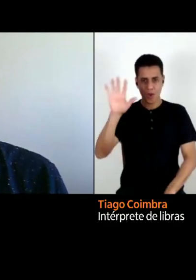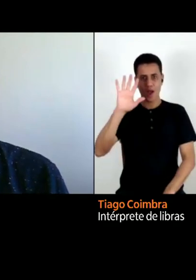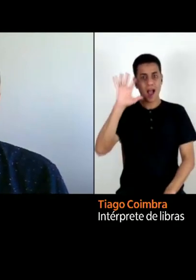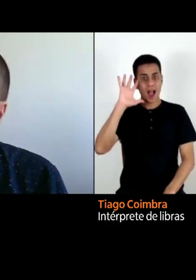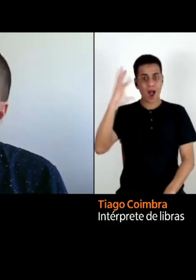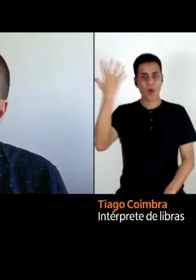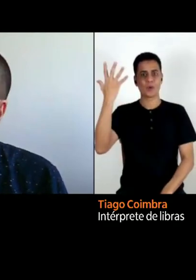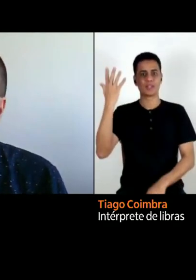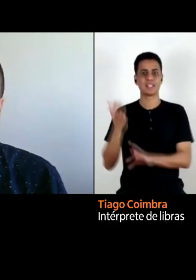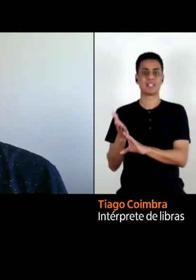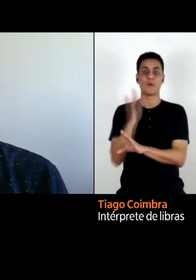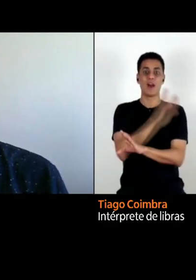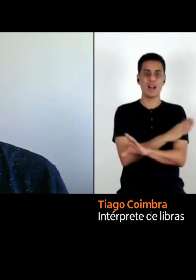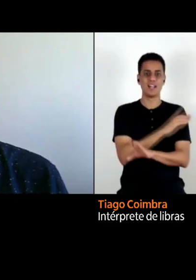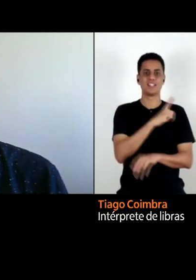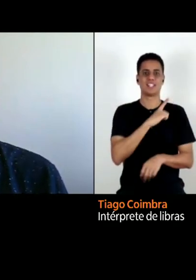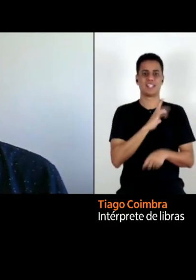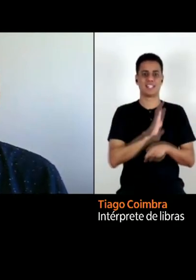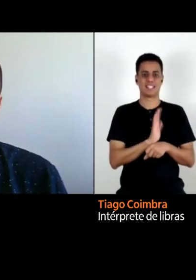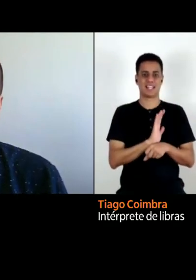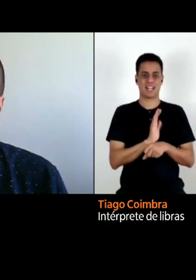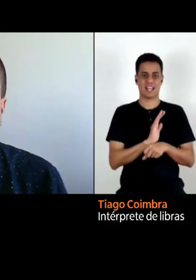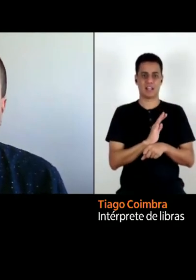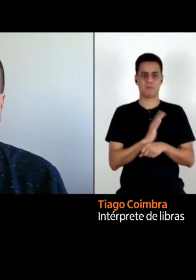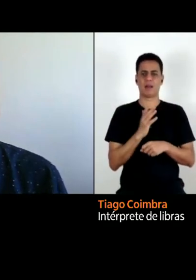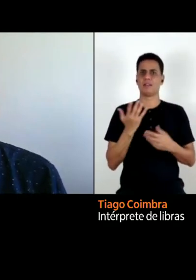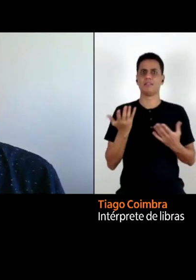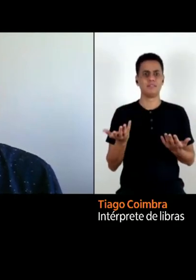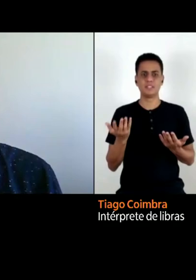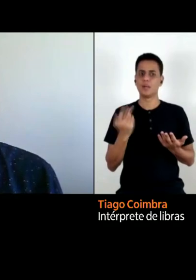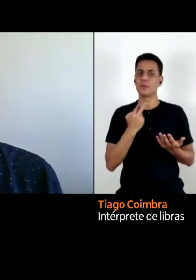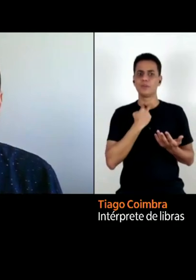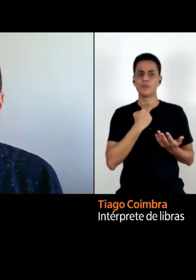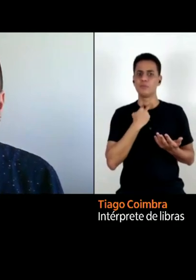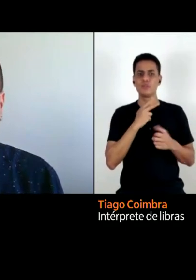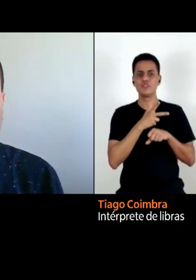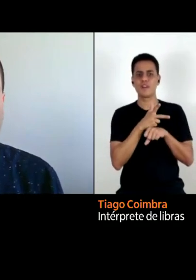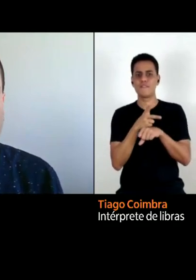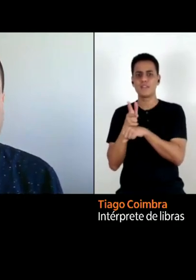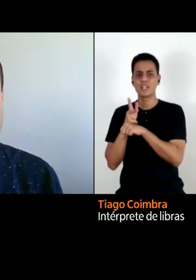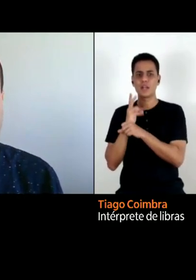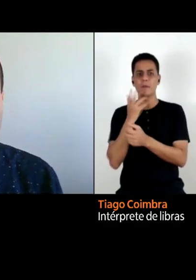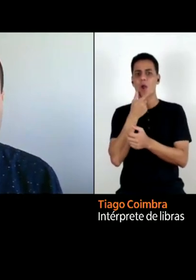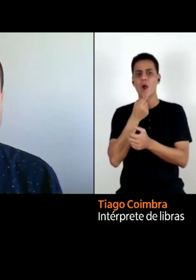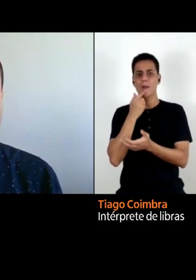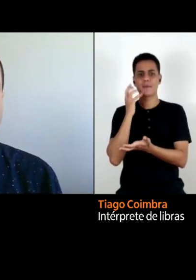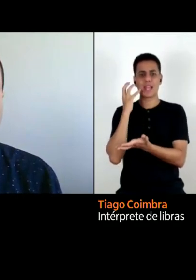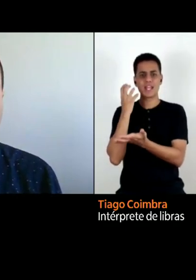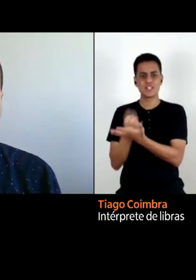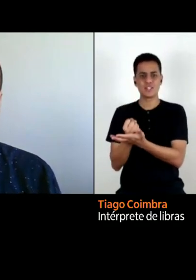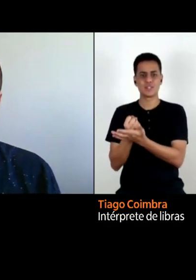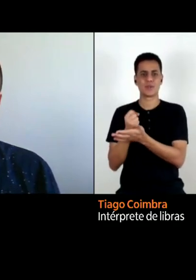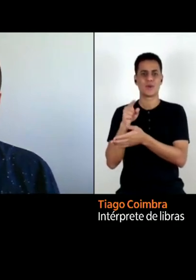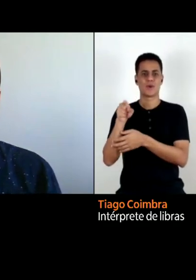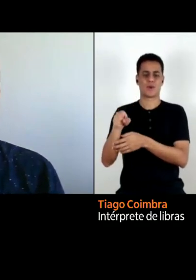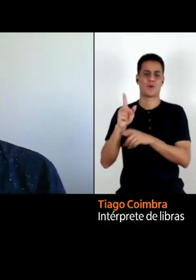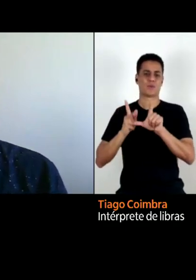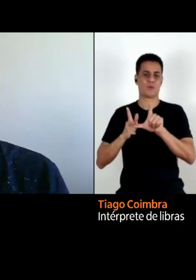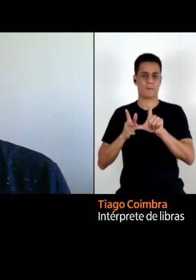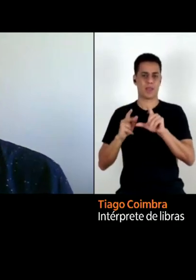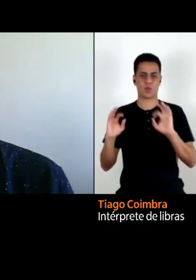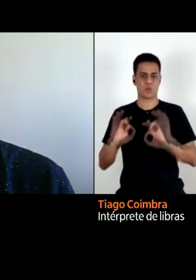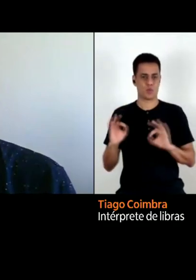cinema, portanto, não poderiam ter sido registrados por ele enquanto documentação.